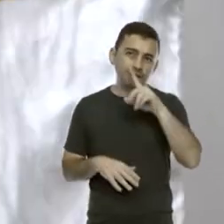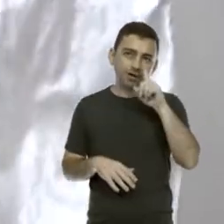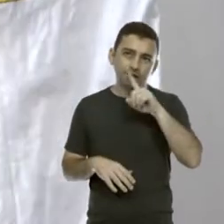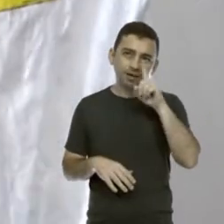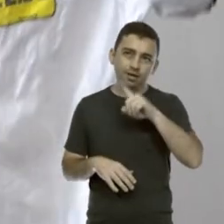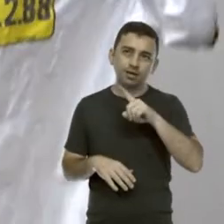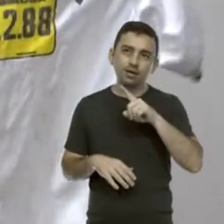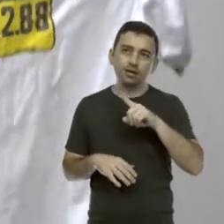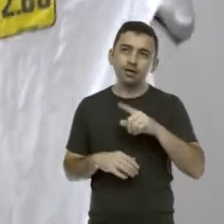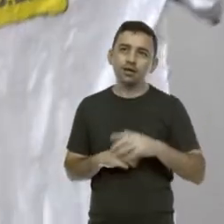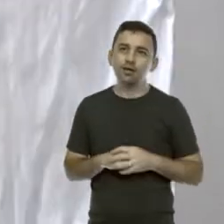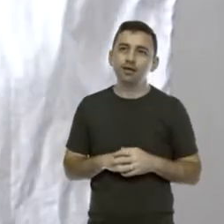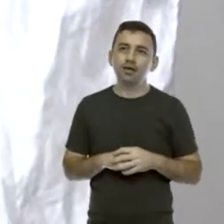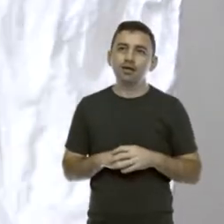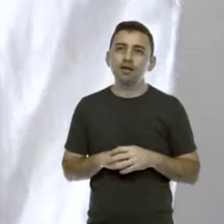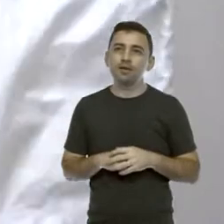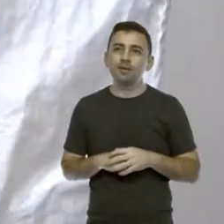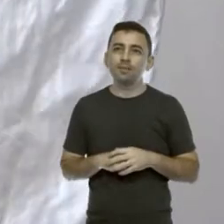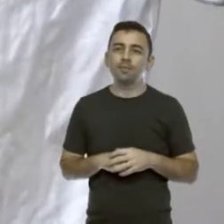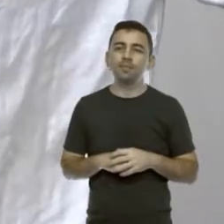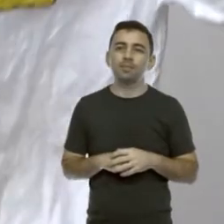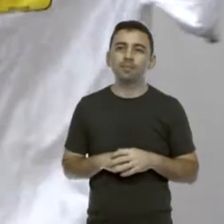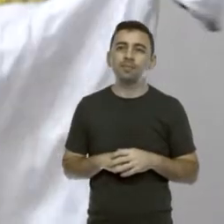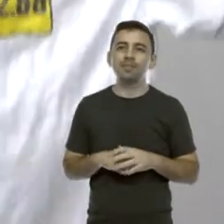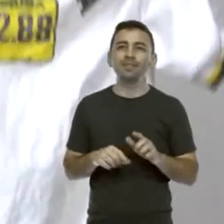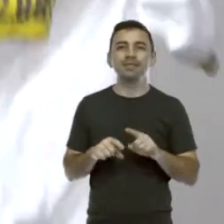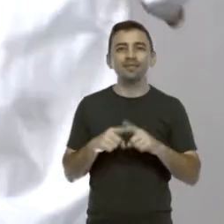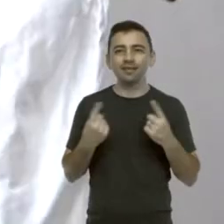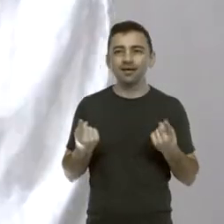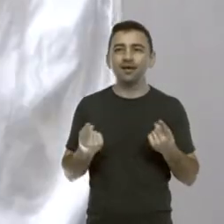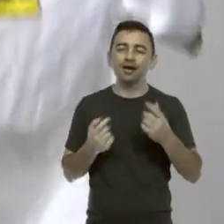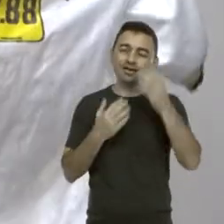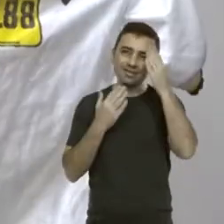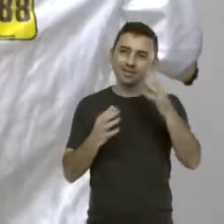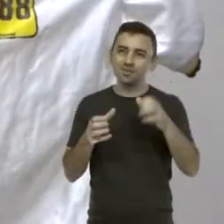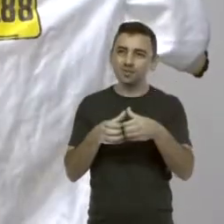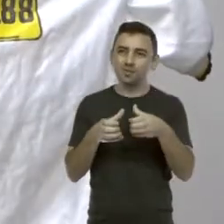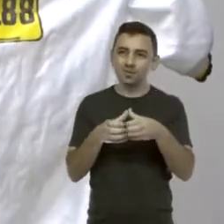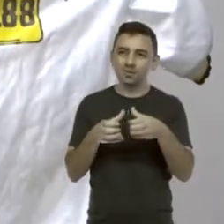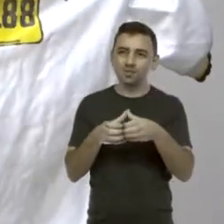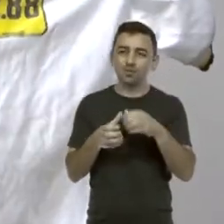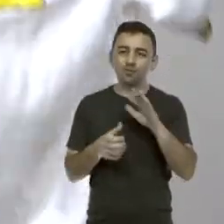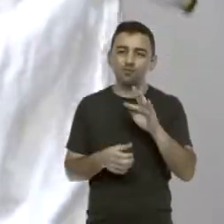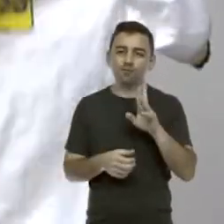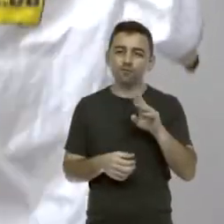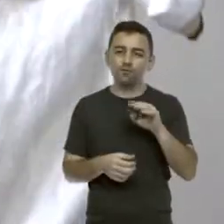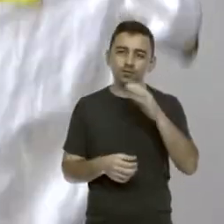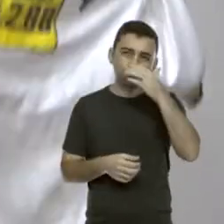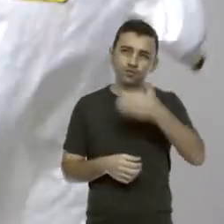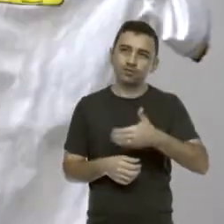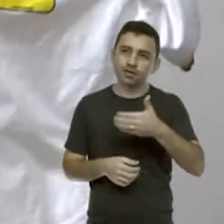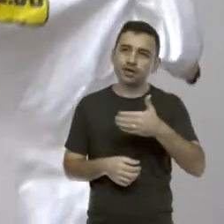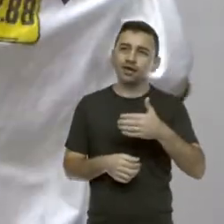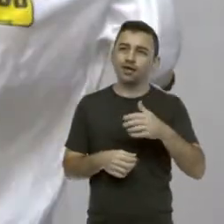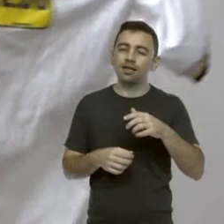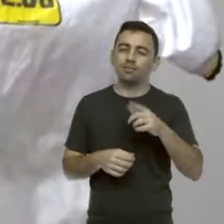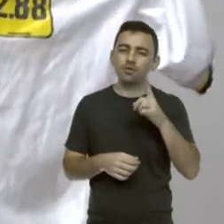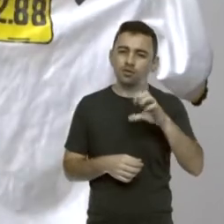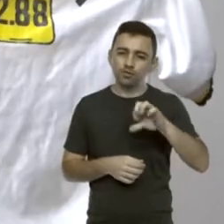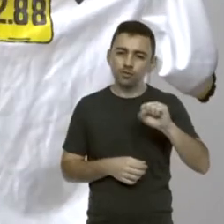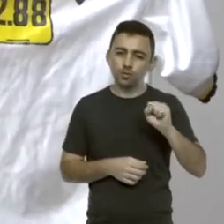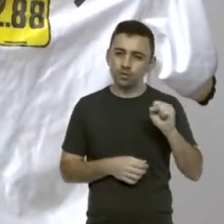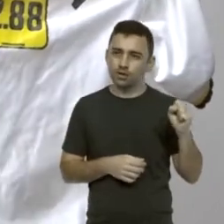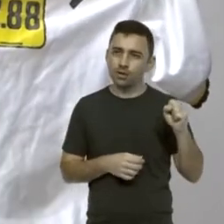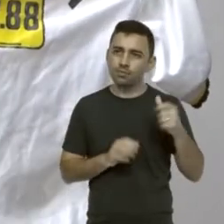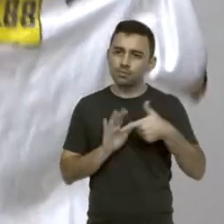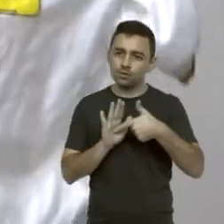pega essa carona e vai. Então, queria agradecer ao Clube do Fusca, do município de Guabiruba, que em 1988 me indicava um